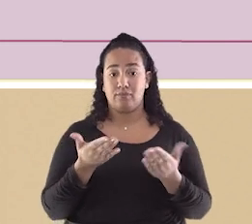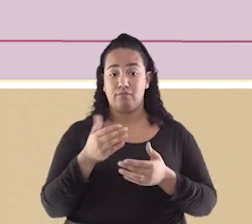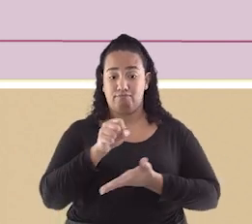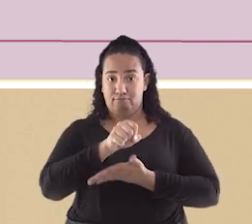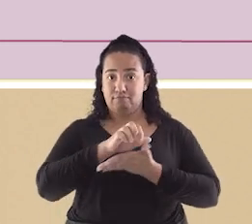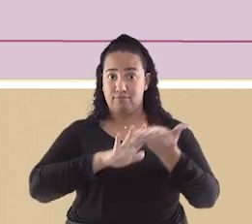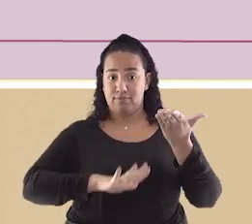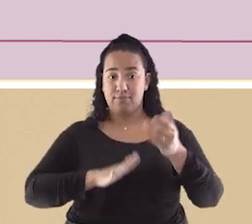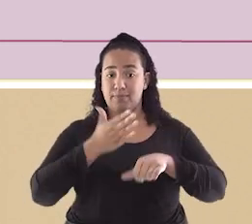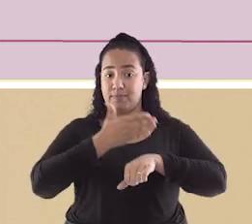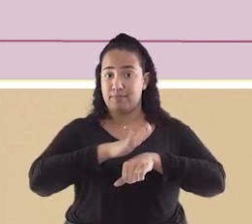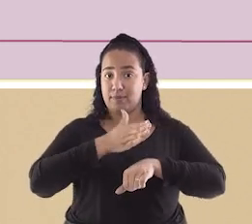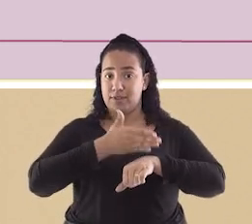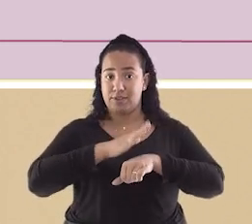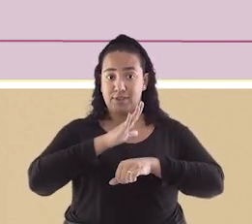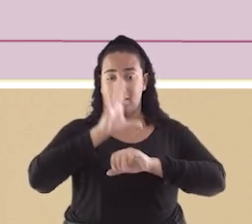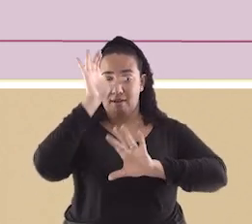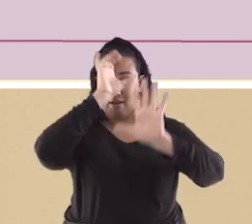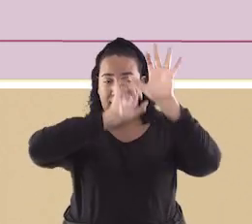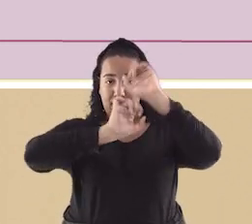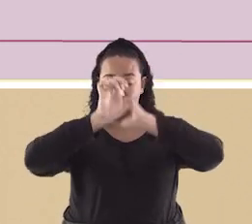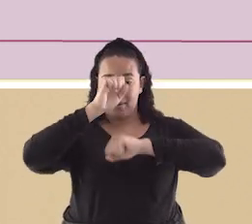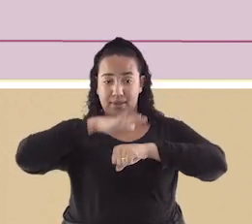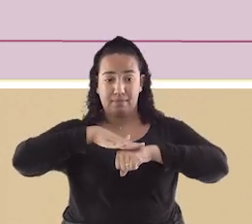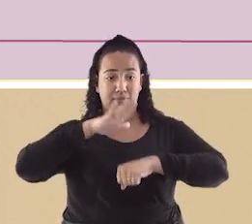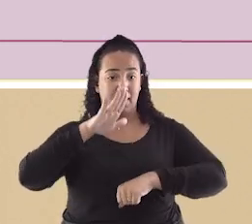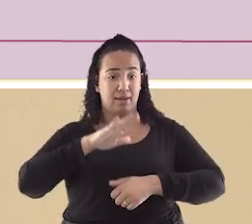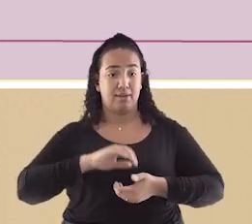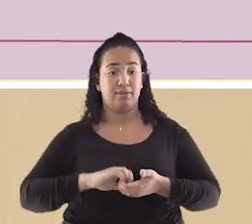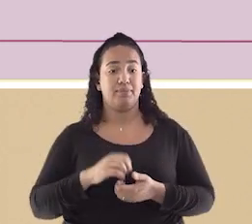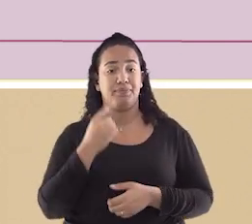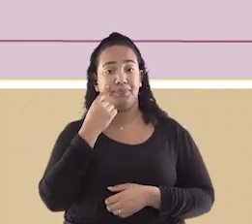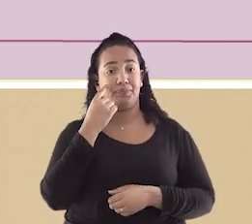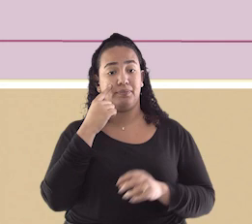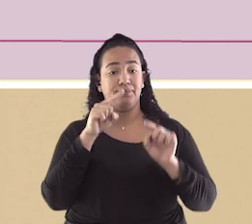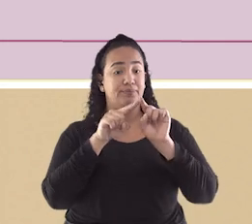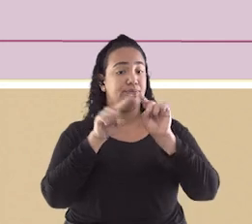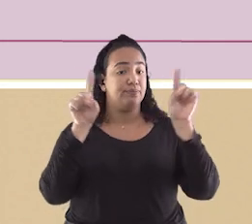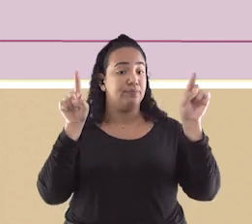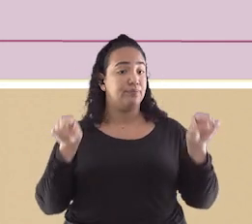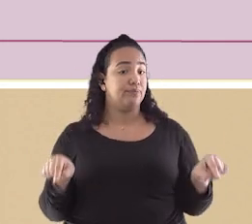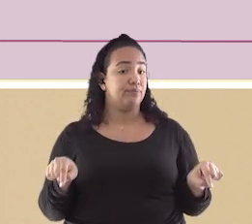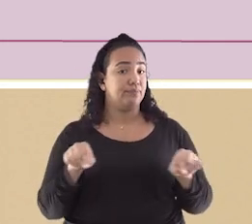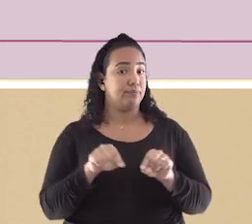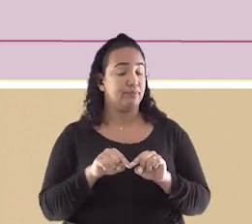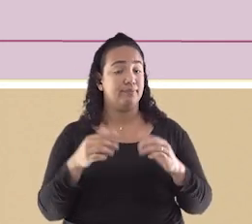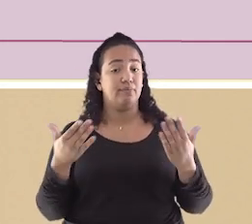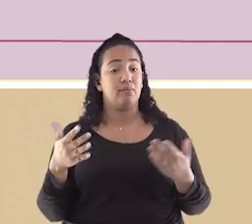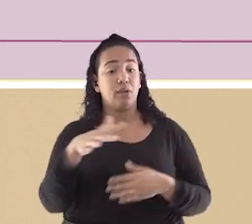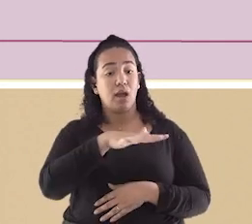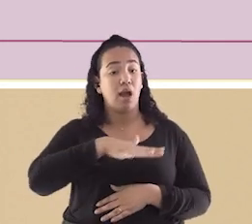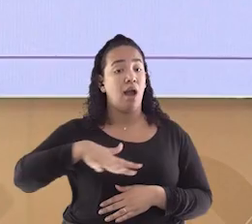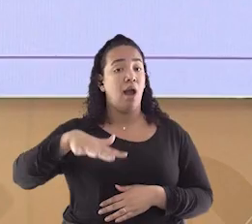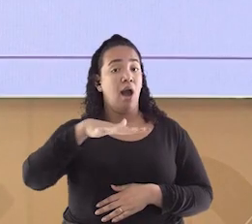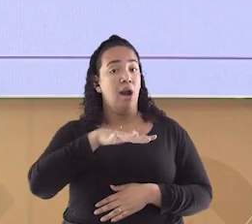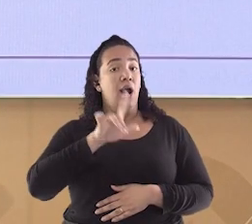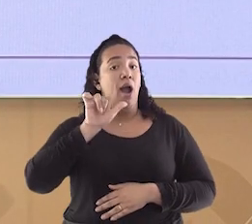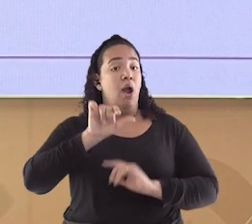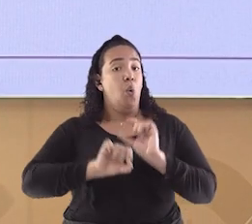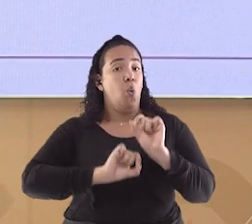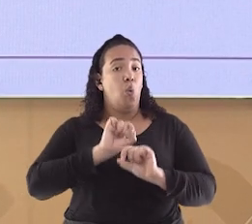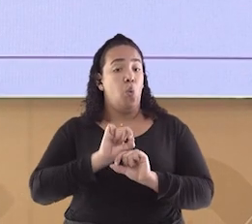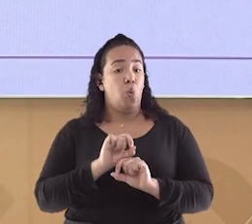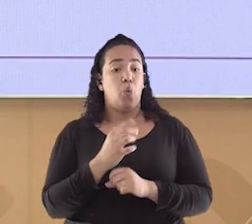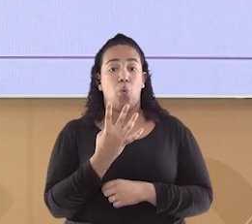exercício para aprendermos ainda mais? Observe esse quadrado. Sabe-se que a área dele é de